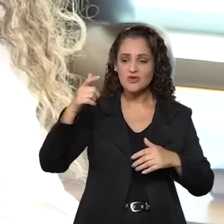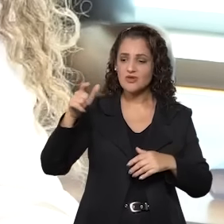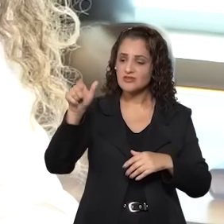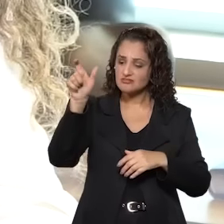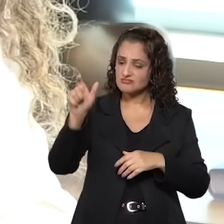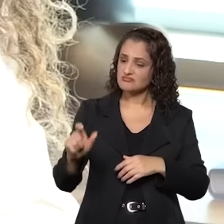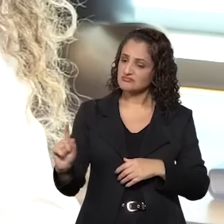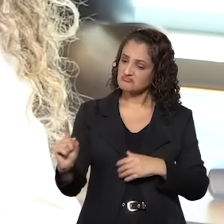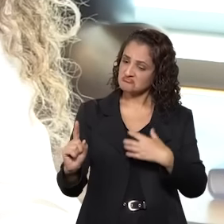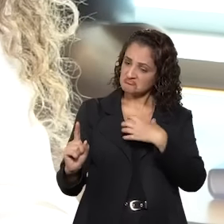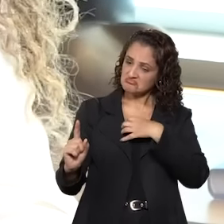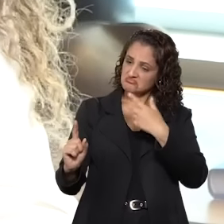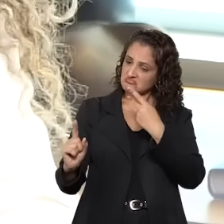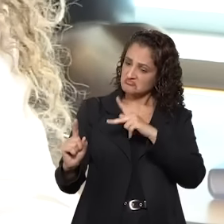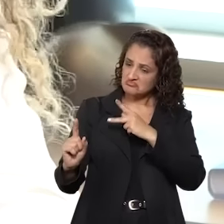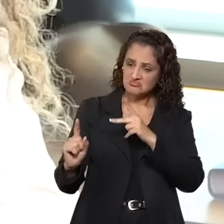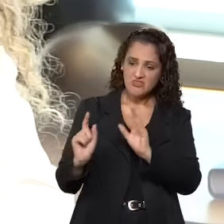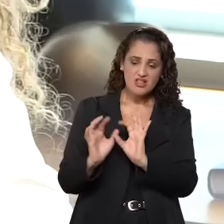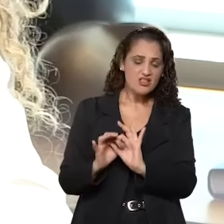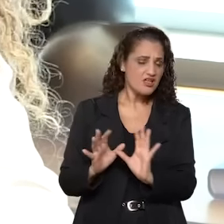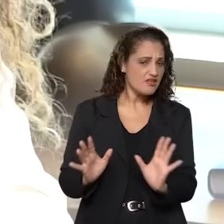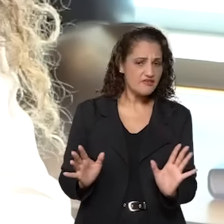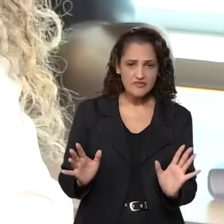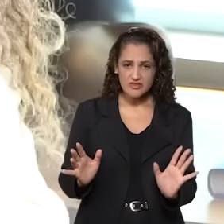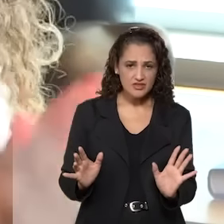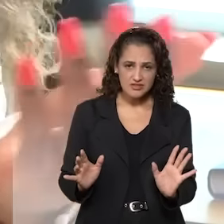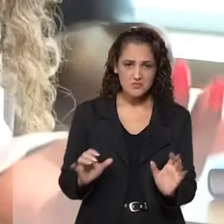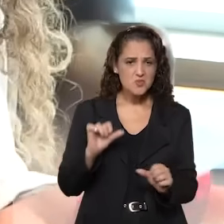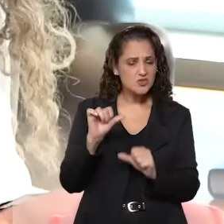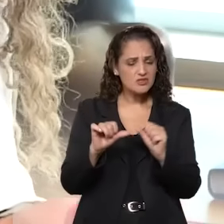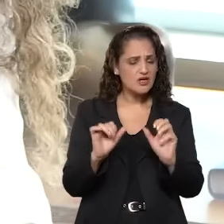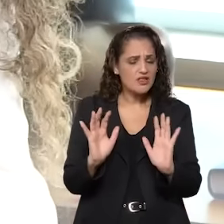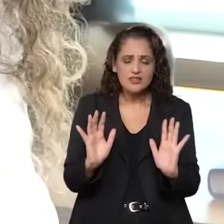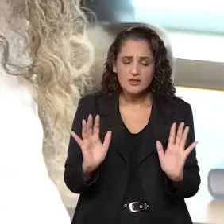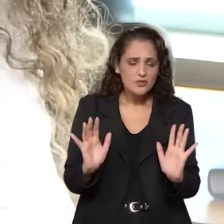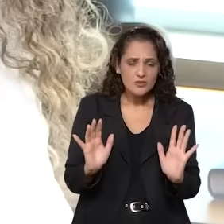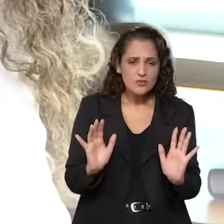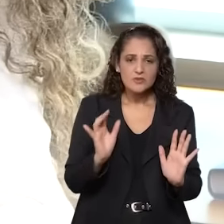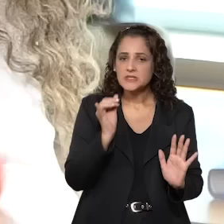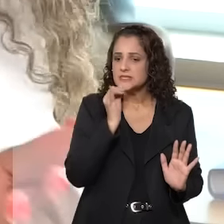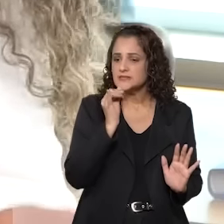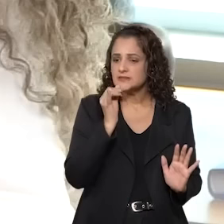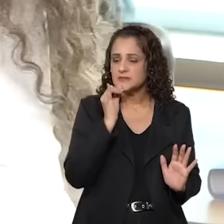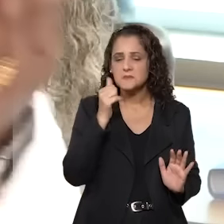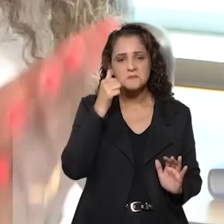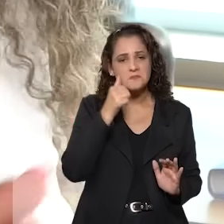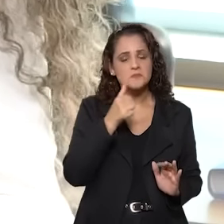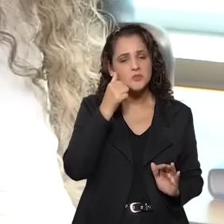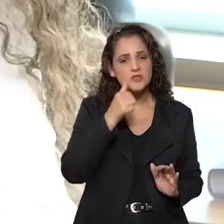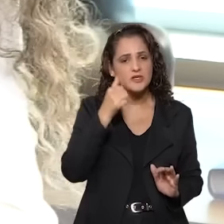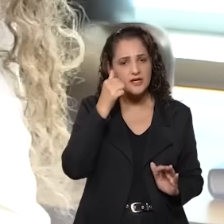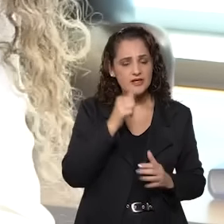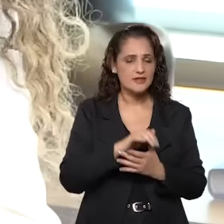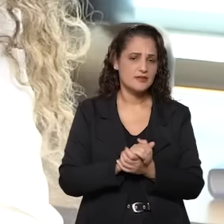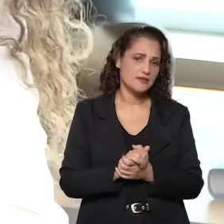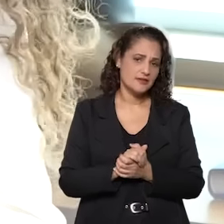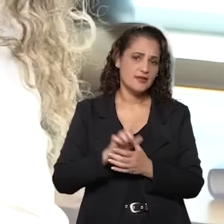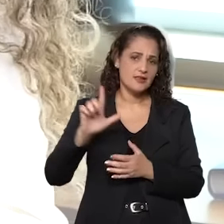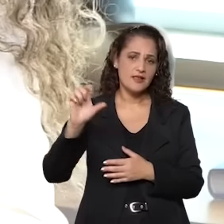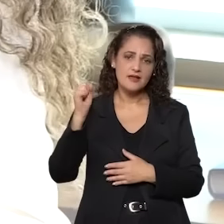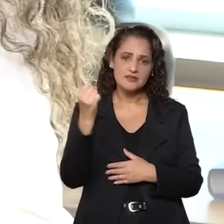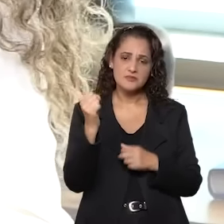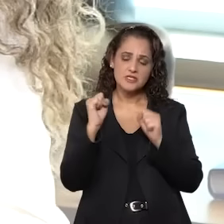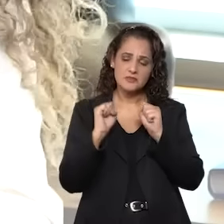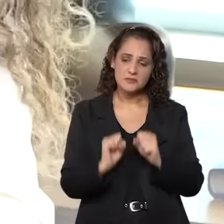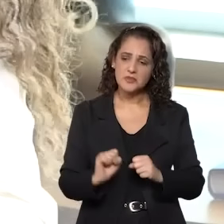mulher e lésbica ela poder tranquilamente chegar na no almoço no cafezinho da segunda-feira e contar